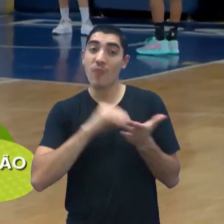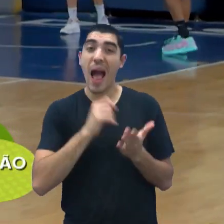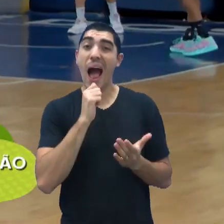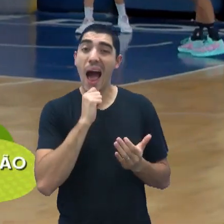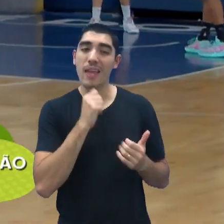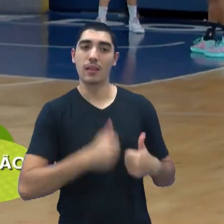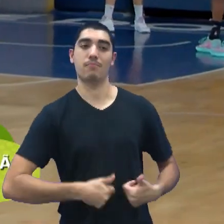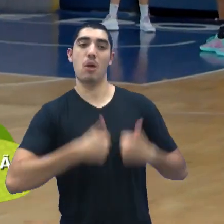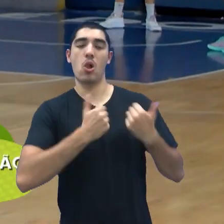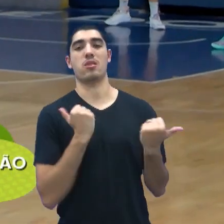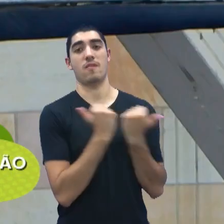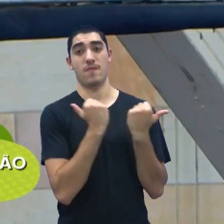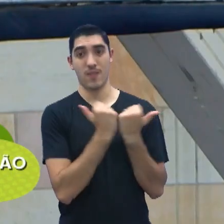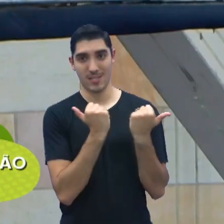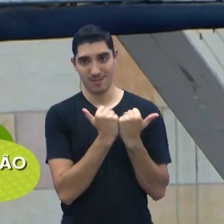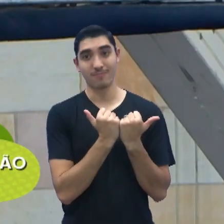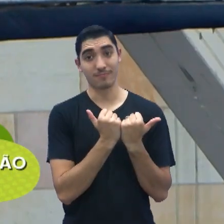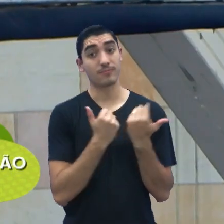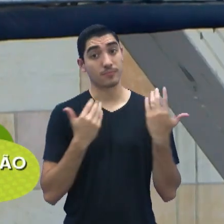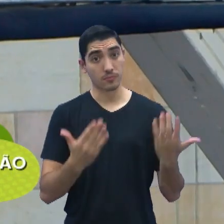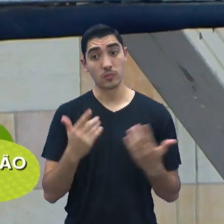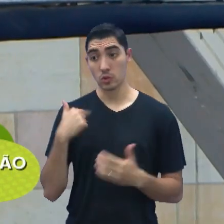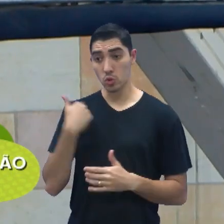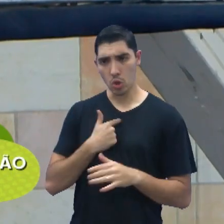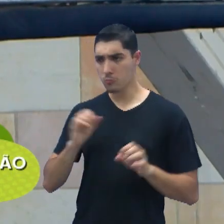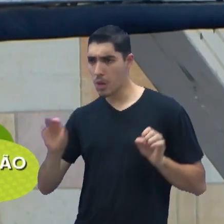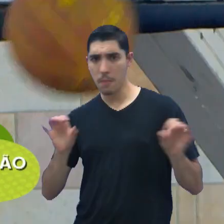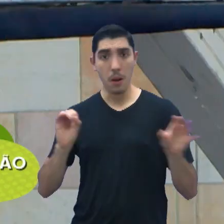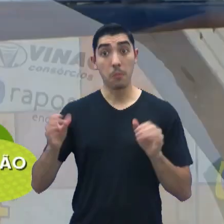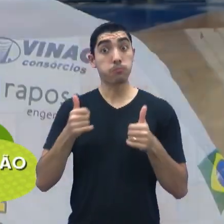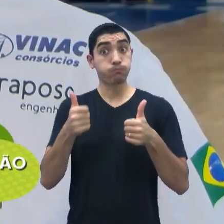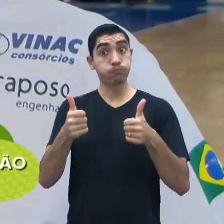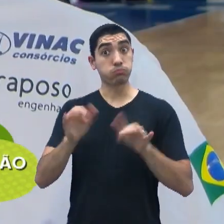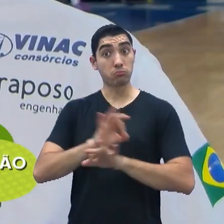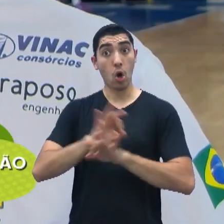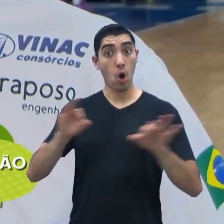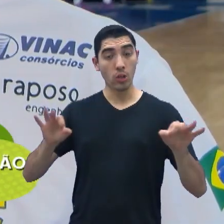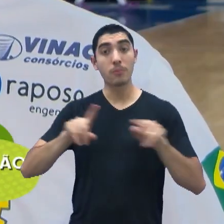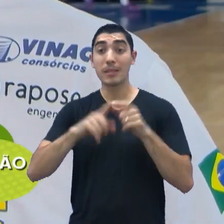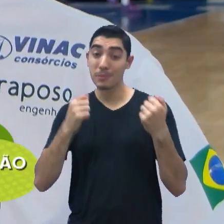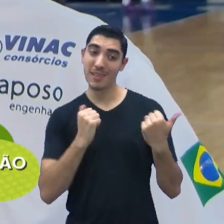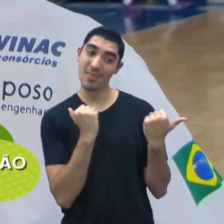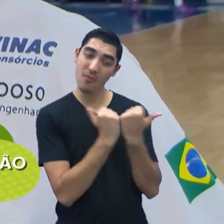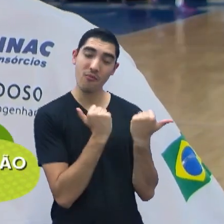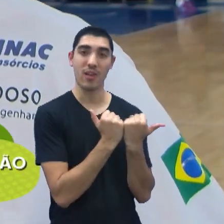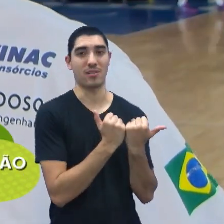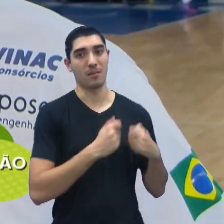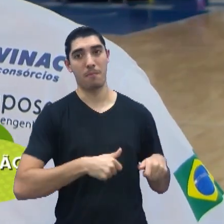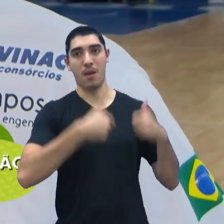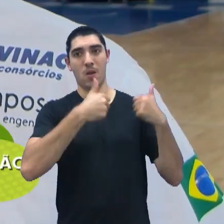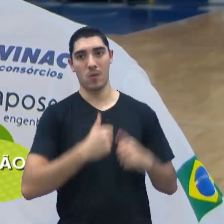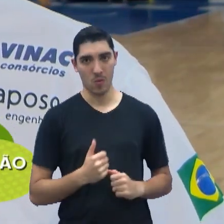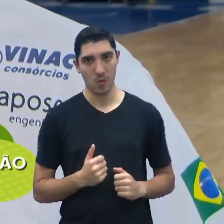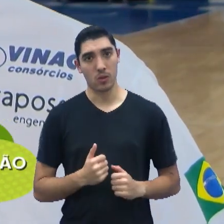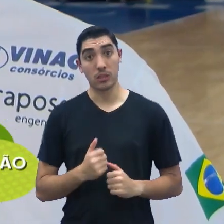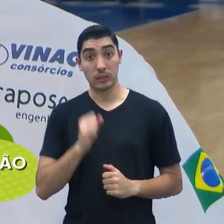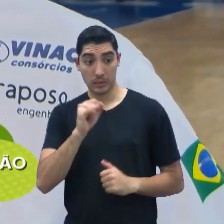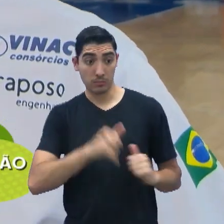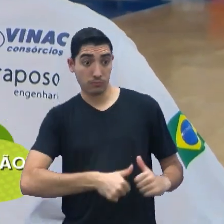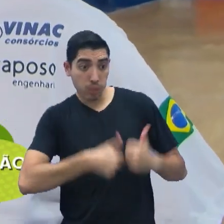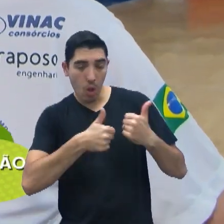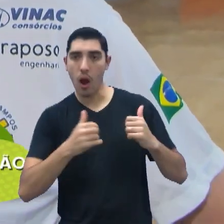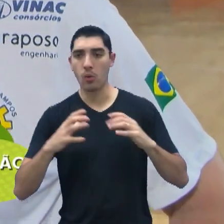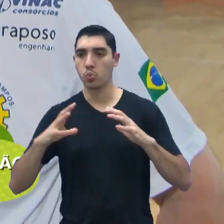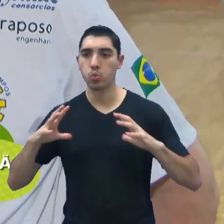gente tem um jogo de transição muito forte no nosso time. Mas para a gente ter essa transição nós precisamos de defesa forte e rebote. Se a gente melhorar, eu acho que a equipe melhora como um todo. Nessa